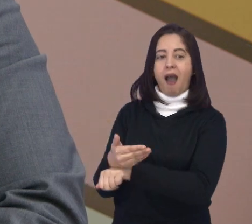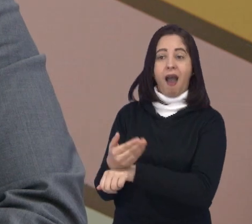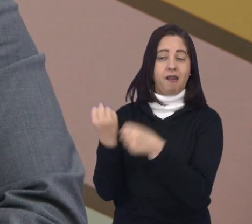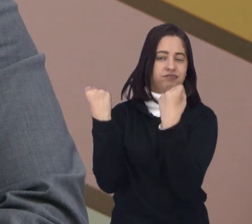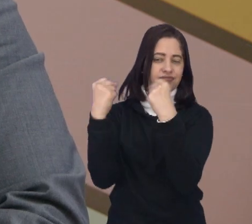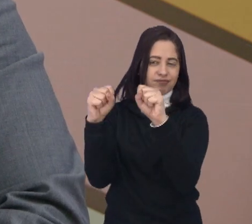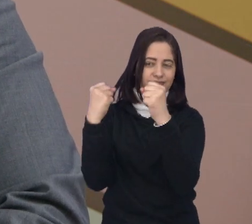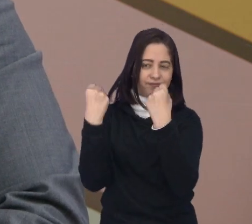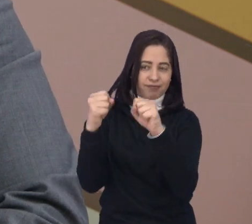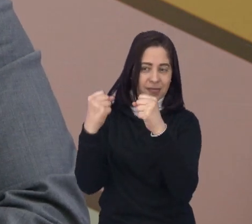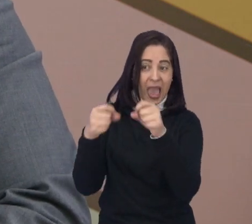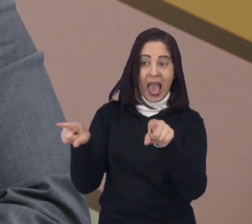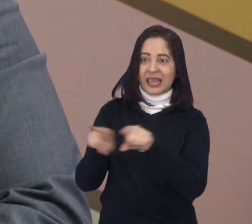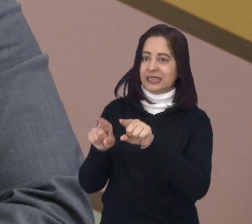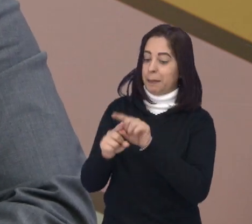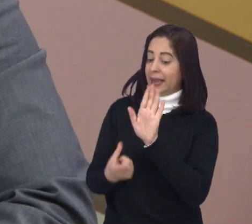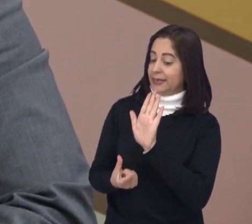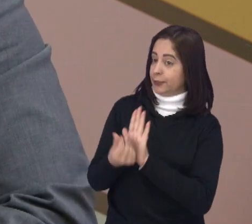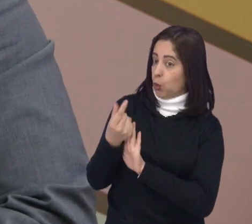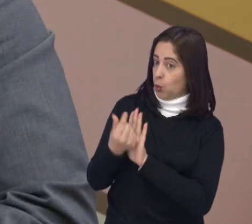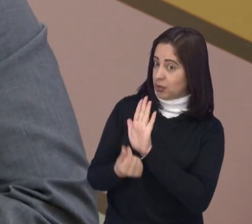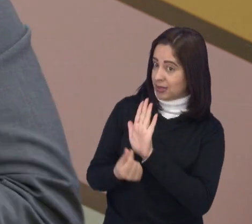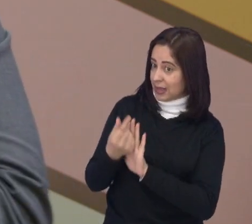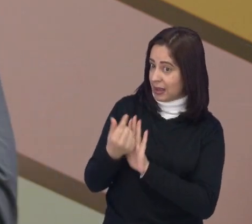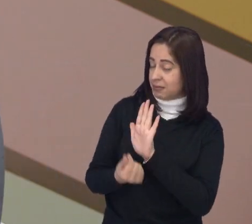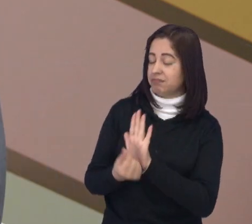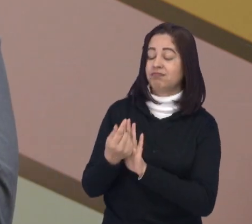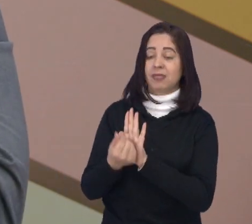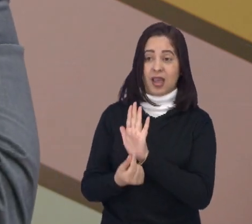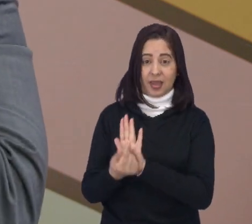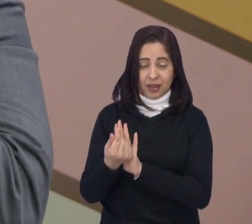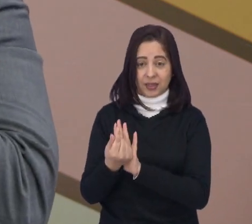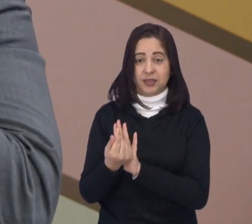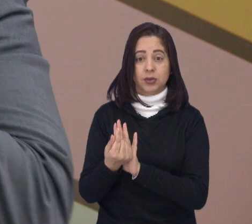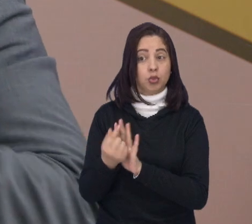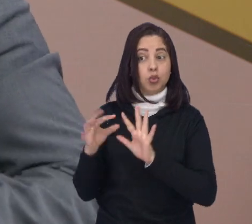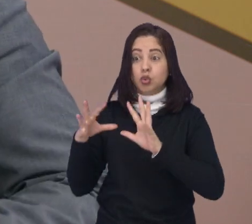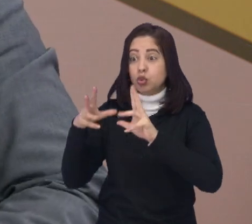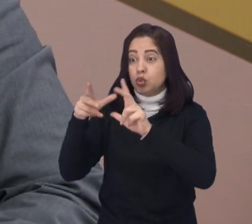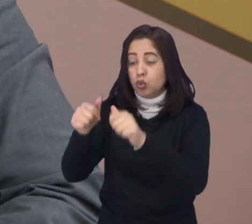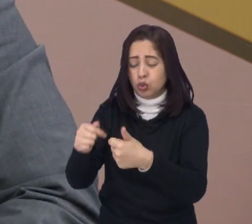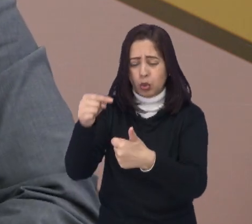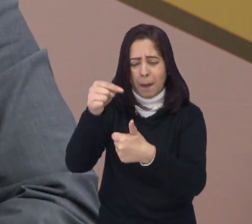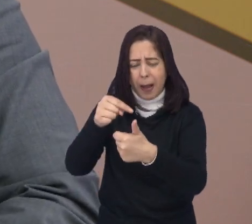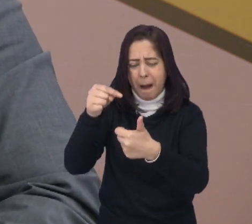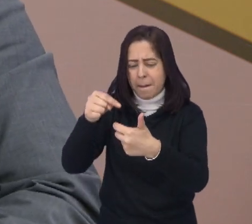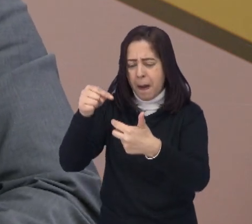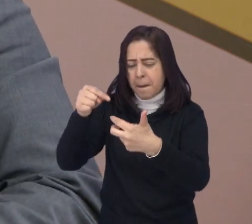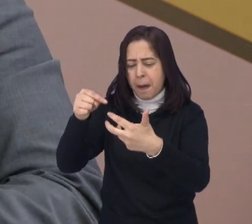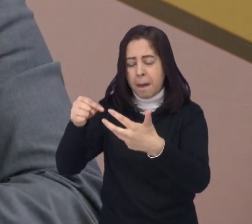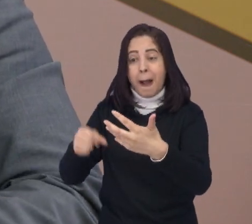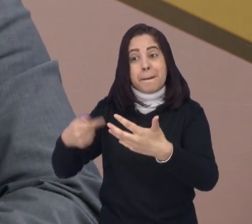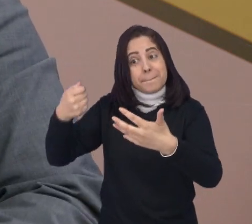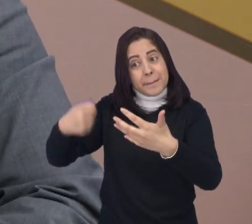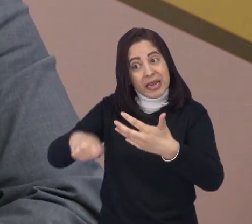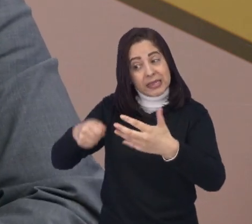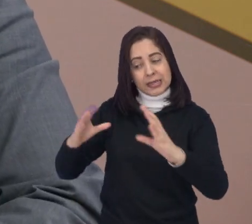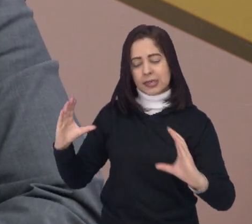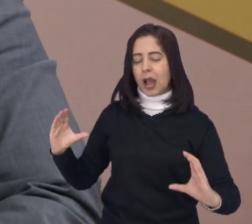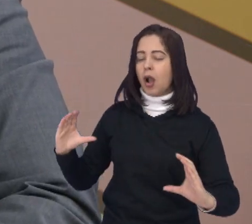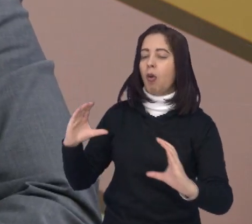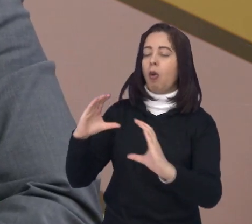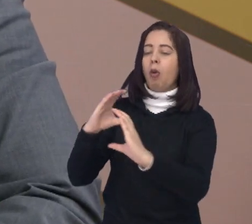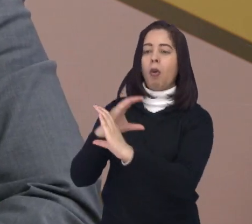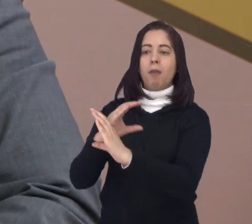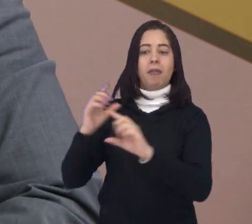a questão financeira, a questão educacional, né? A gente não pode parar de aprender. Então, tudo isso